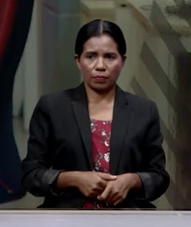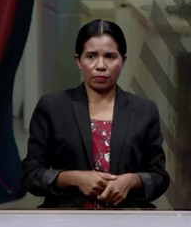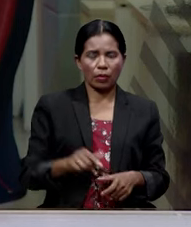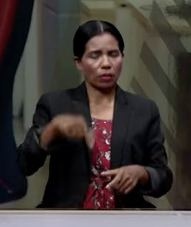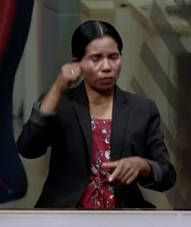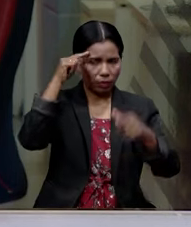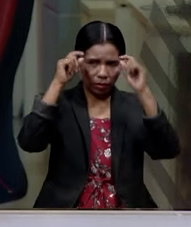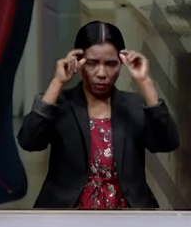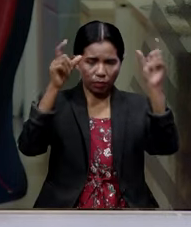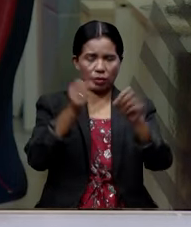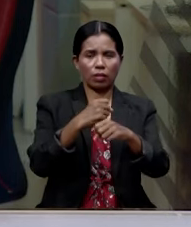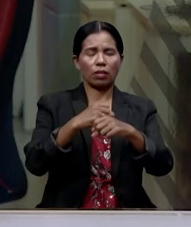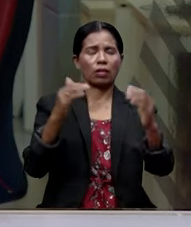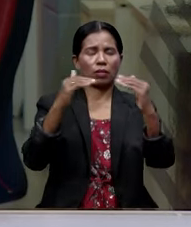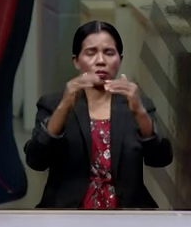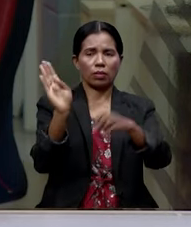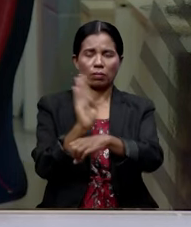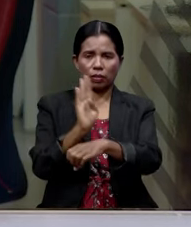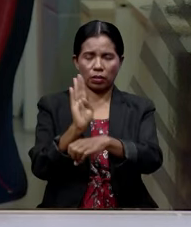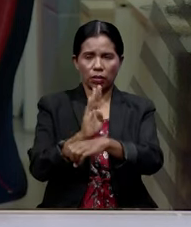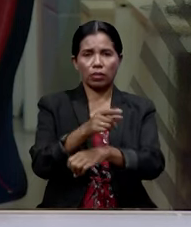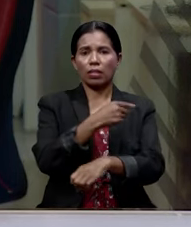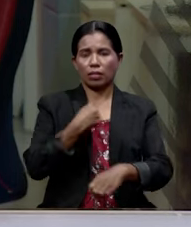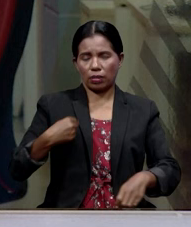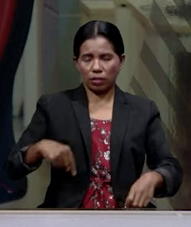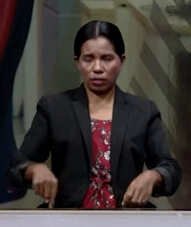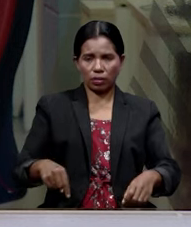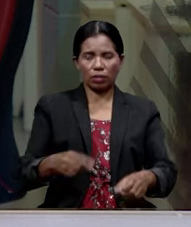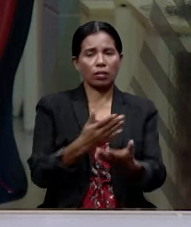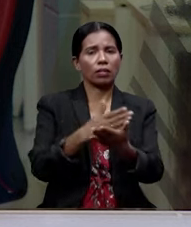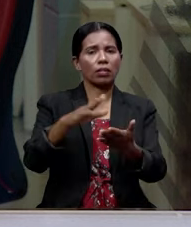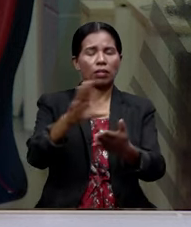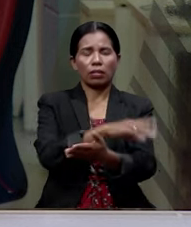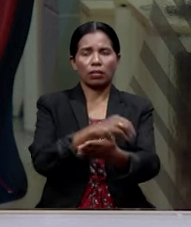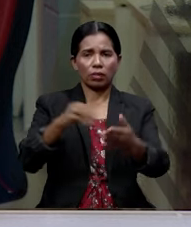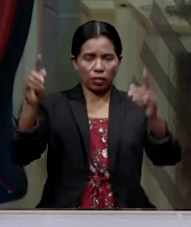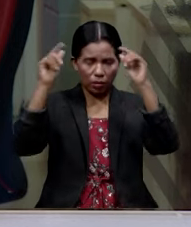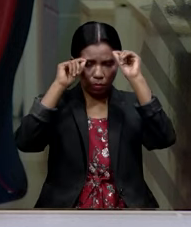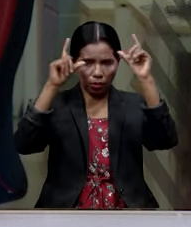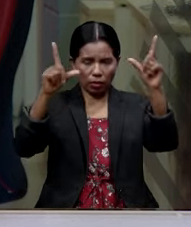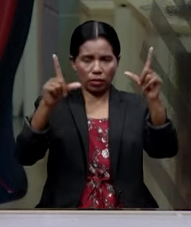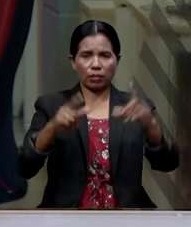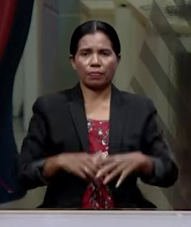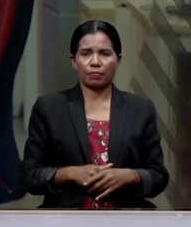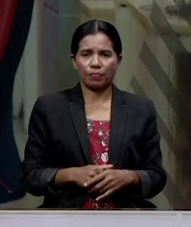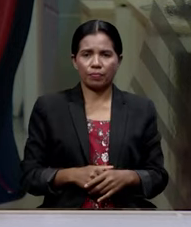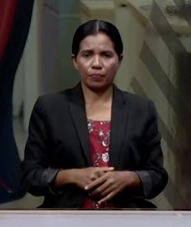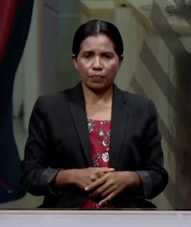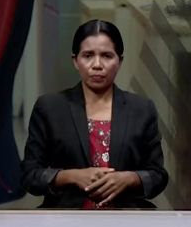Governo Timor-Leste realiza Forum Bussines e a Beijing Xina, hodi explora potensialidade Timor-Leste nian.